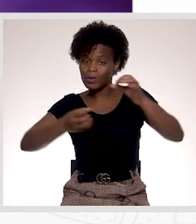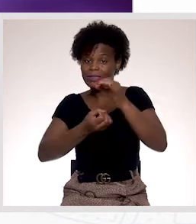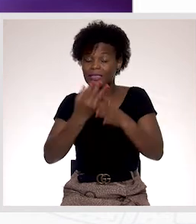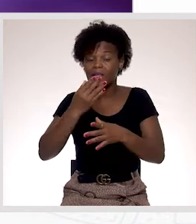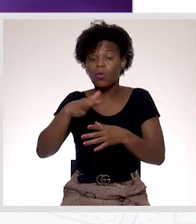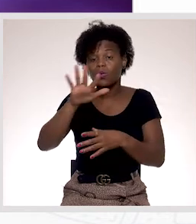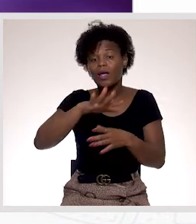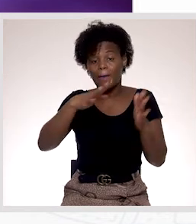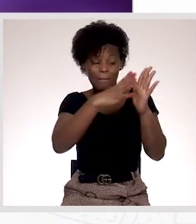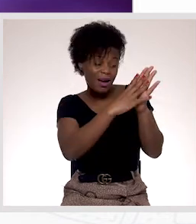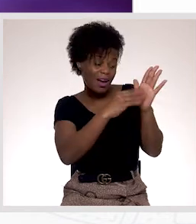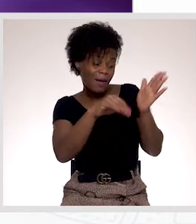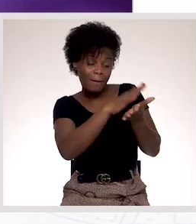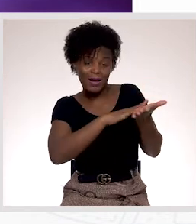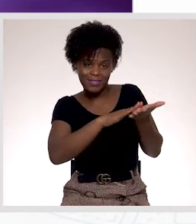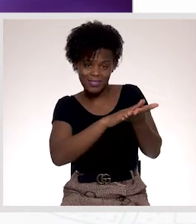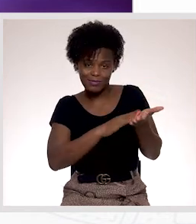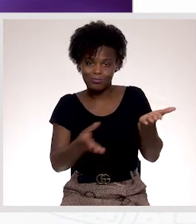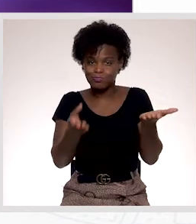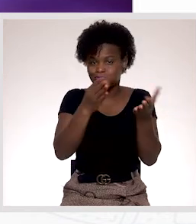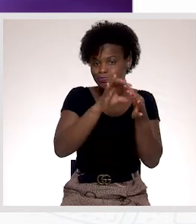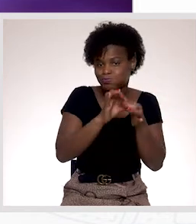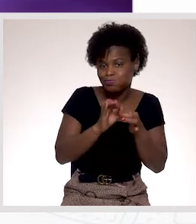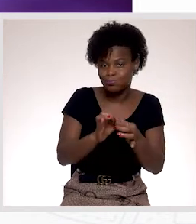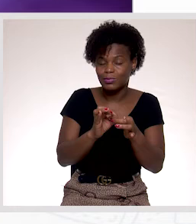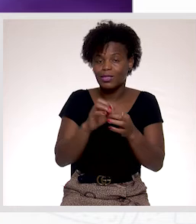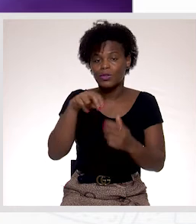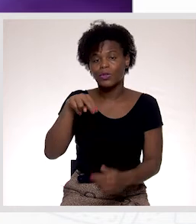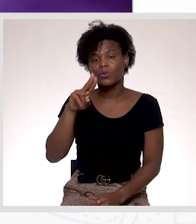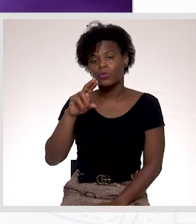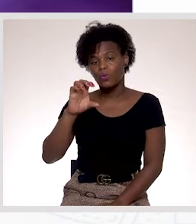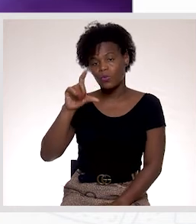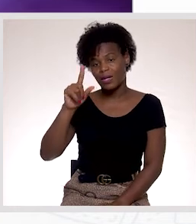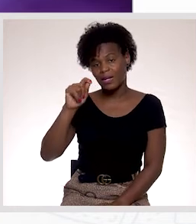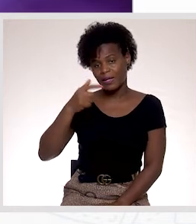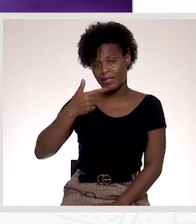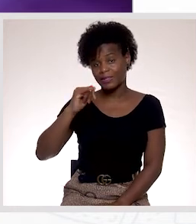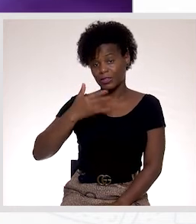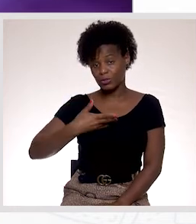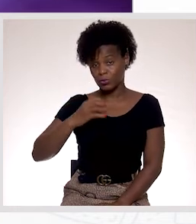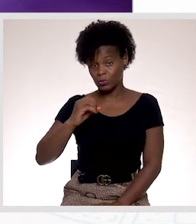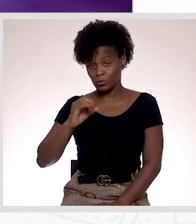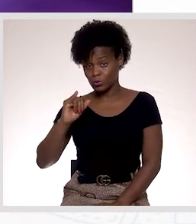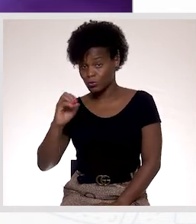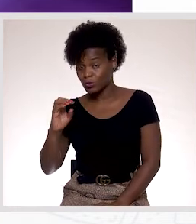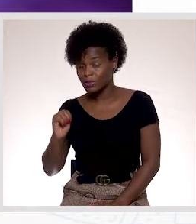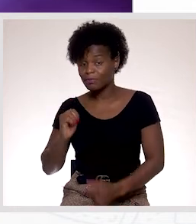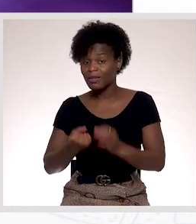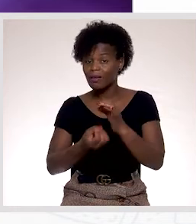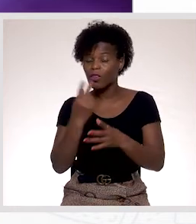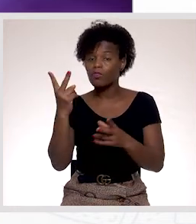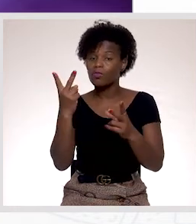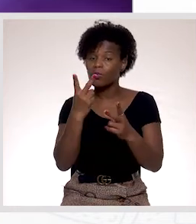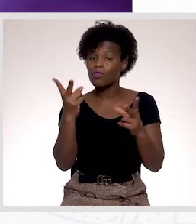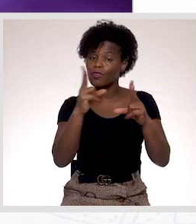é utilizado como molde para a base complementar do emparelhamento de nucleotídeos para fazer a replicação de 2 novas